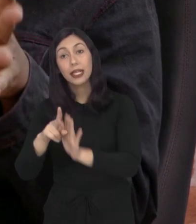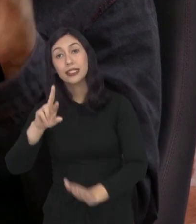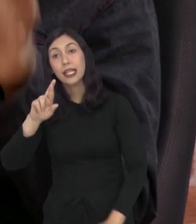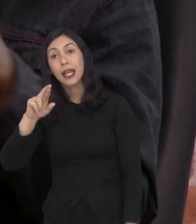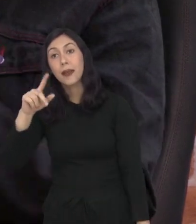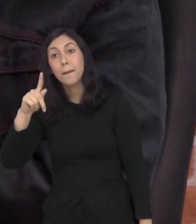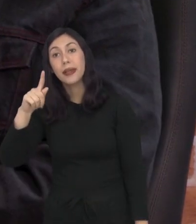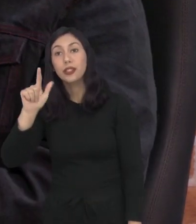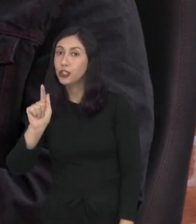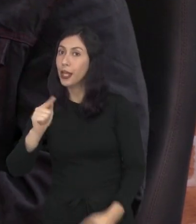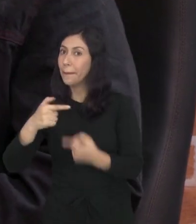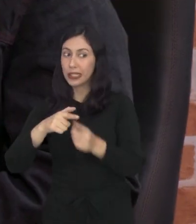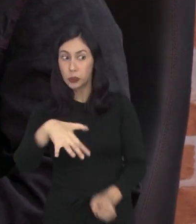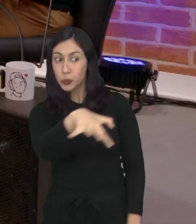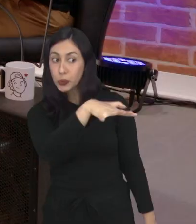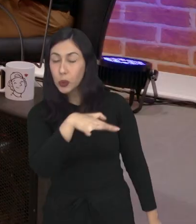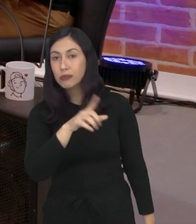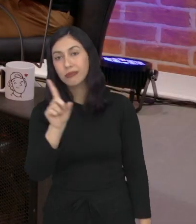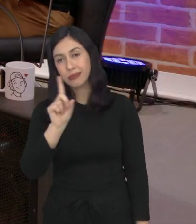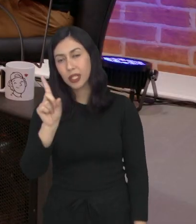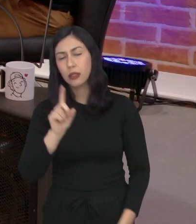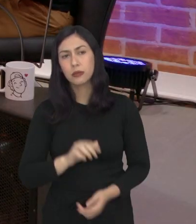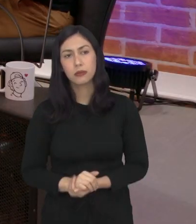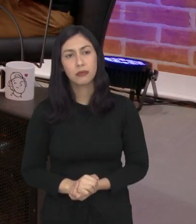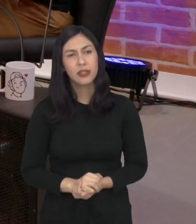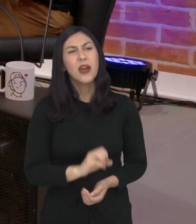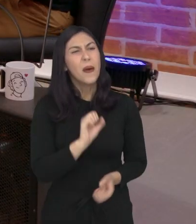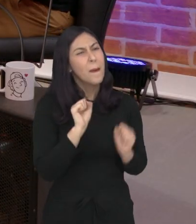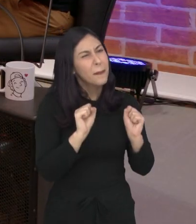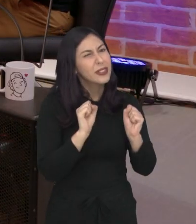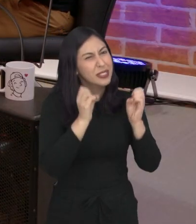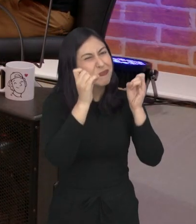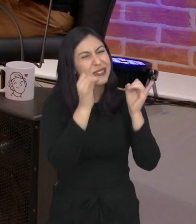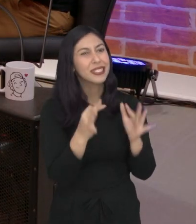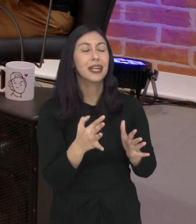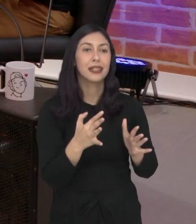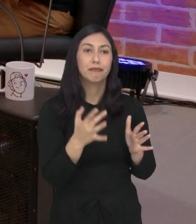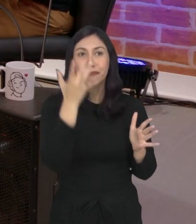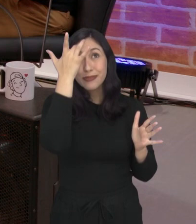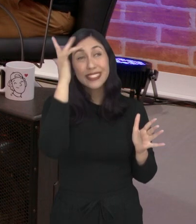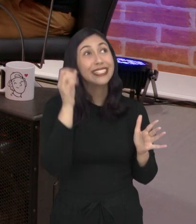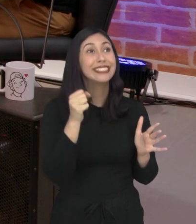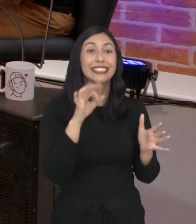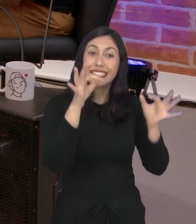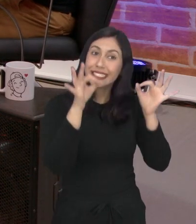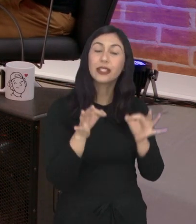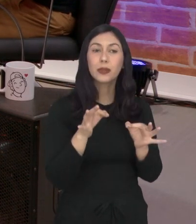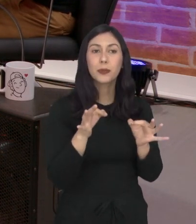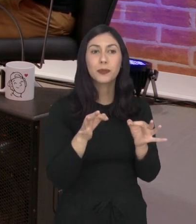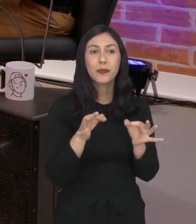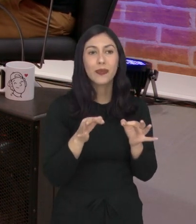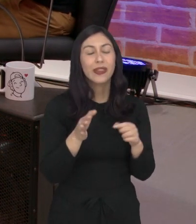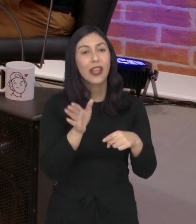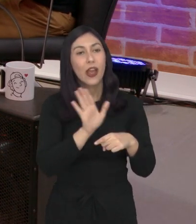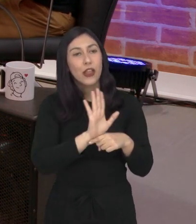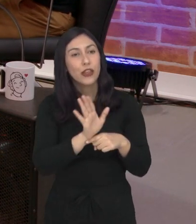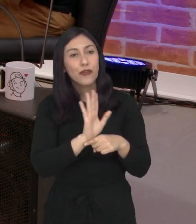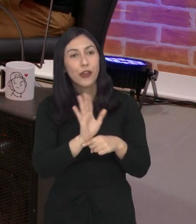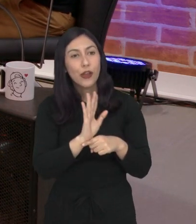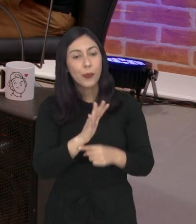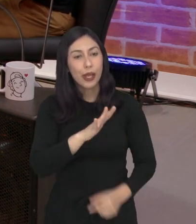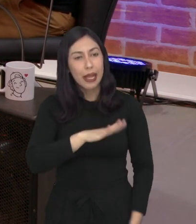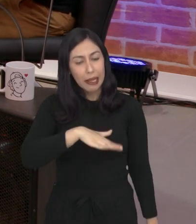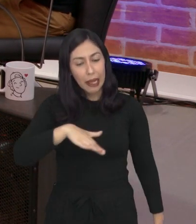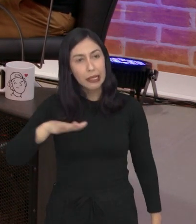quer dizer que todo RPG é jogo de tabuleiro. Posso te falar uma coisa que vem na minha cabeça? Eu não sei se tem nada a ver, você me corrige. Aquele filme que as crianças vão pro